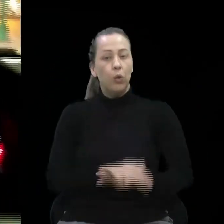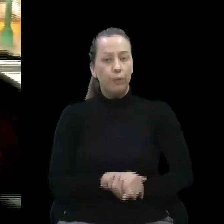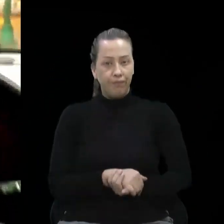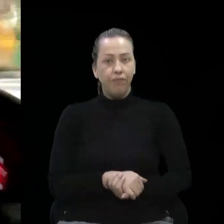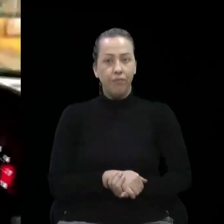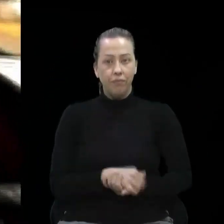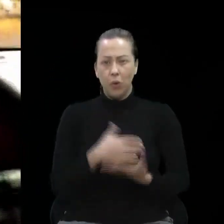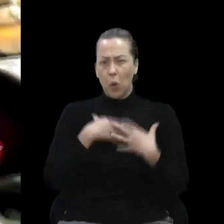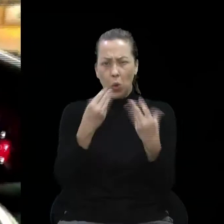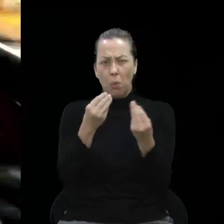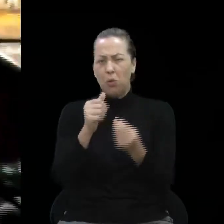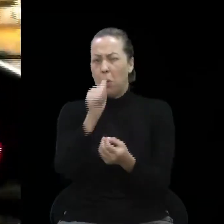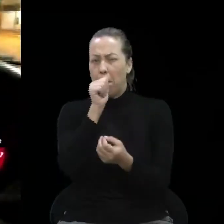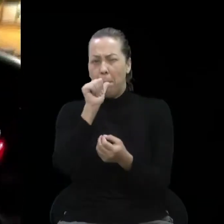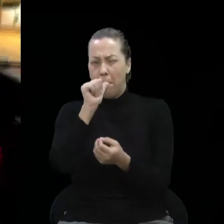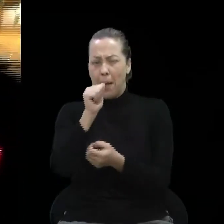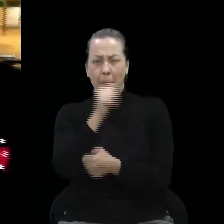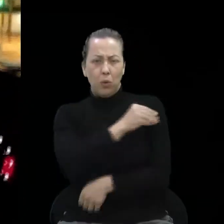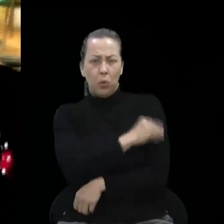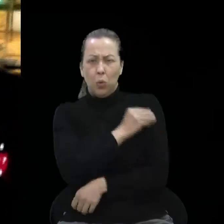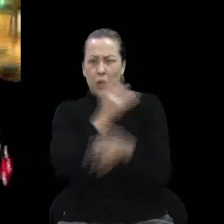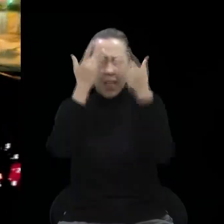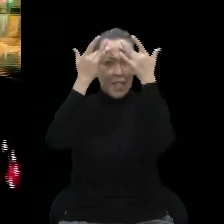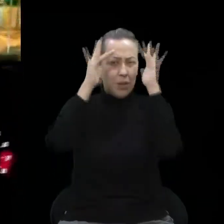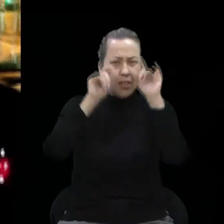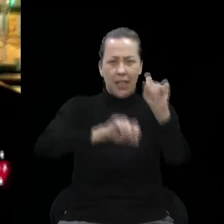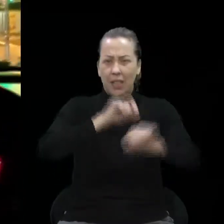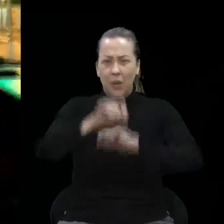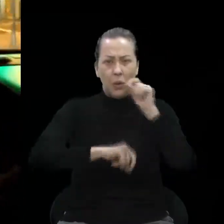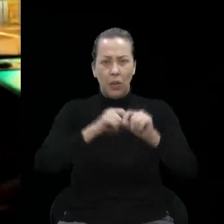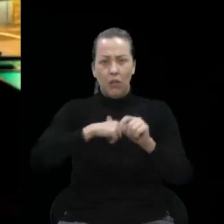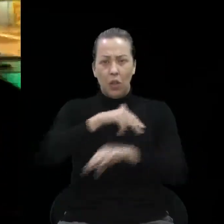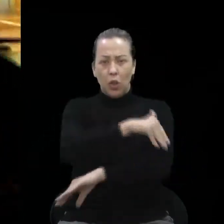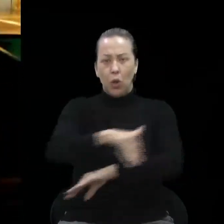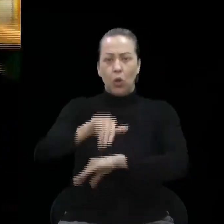Eu tô muito bêbado, não sei o que tô fazendo. Tô dando